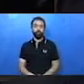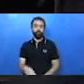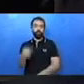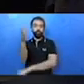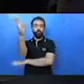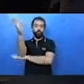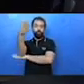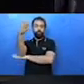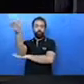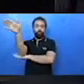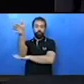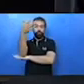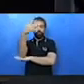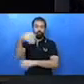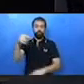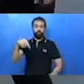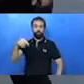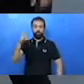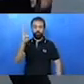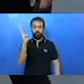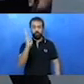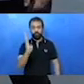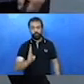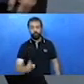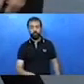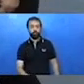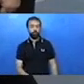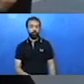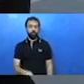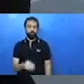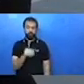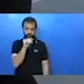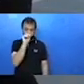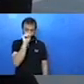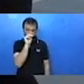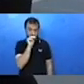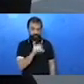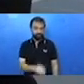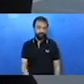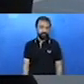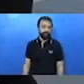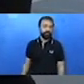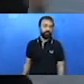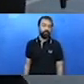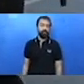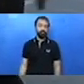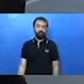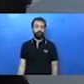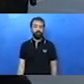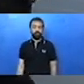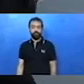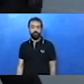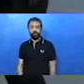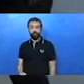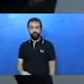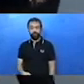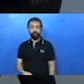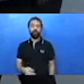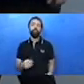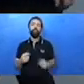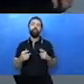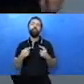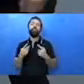do Brasil. Eu acho que muita gente lembrou, né? Uma coisa que nós não podemos esquecer. Vamos lá no trocar ideias